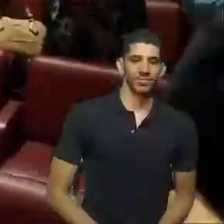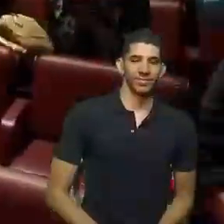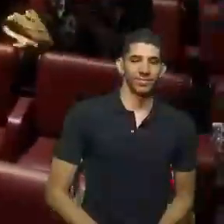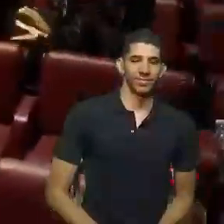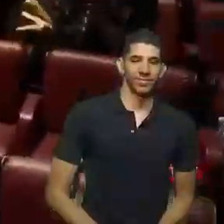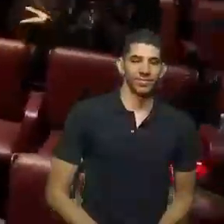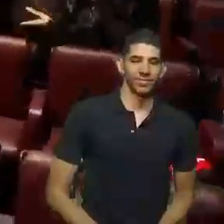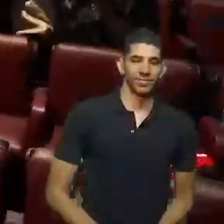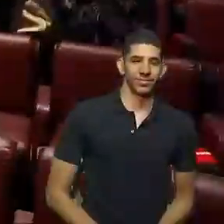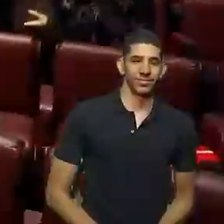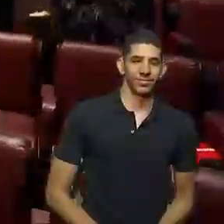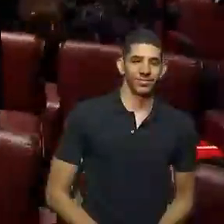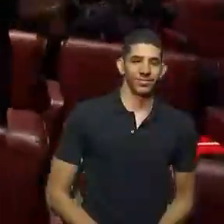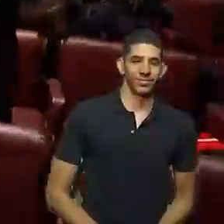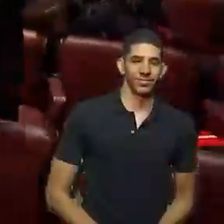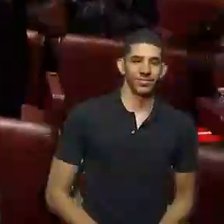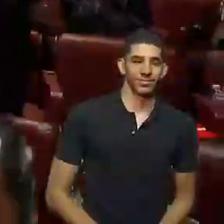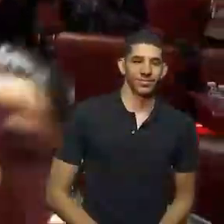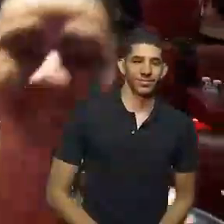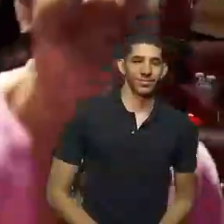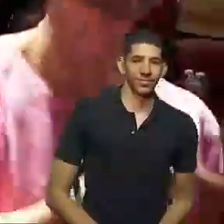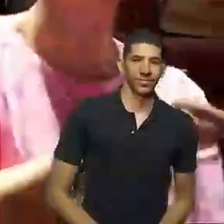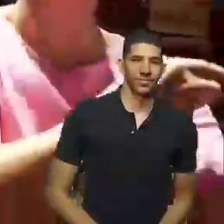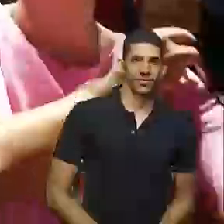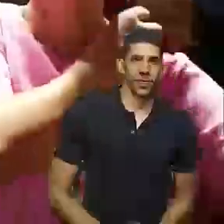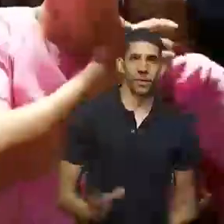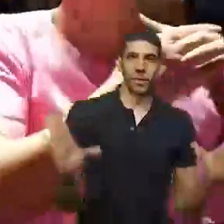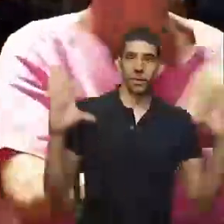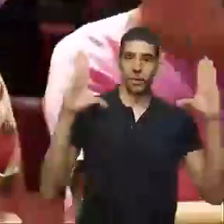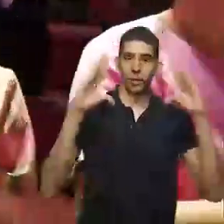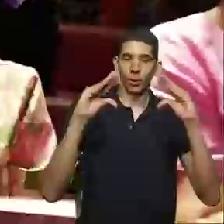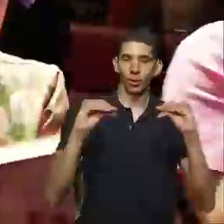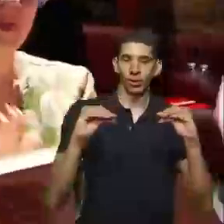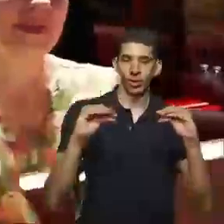Que maravilha. Uma boa noite a todos.